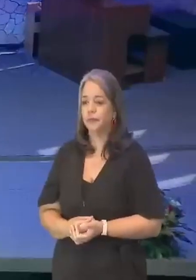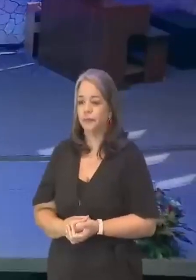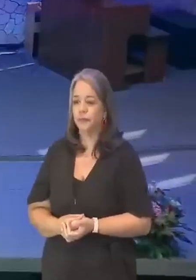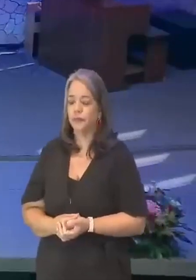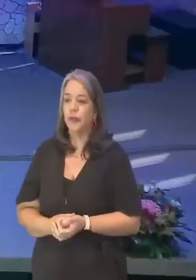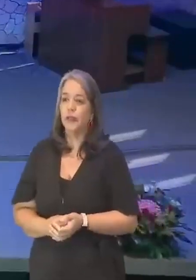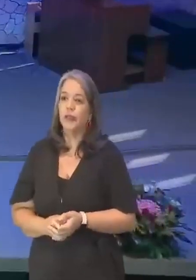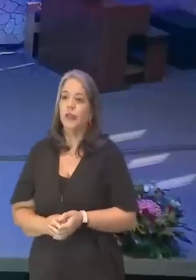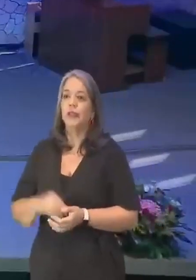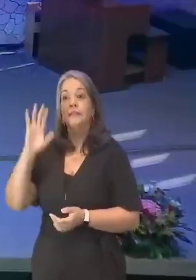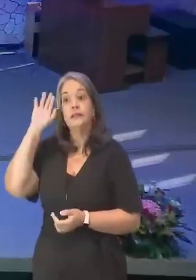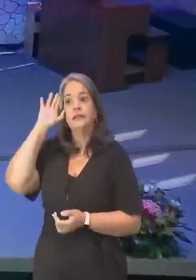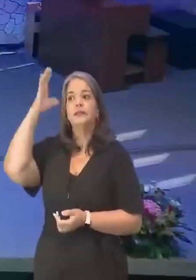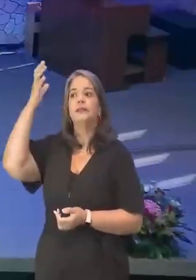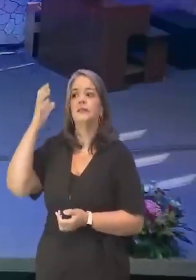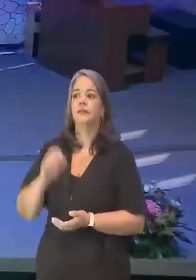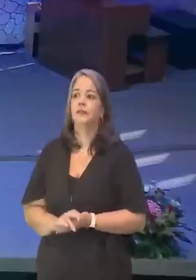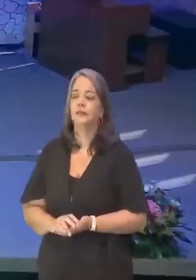decida